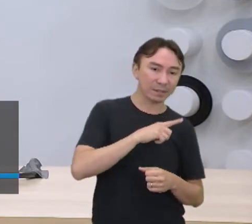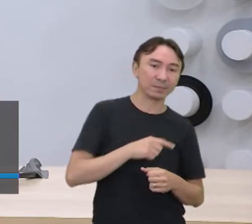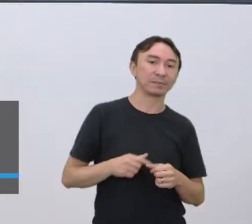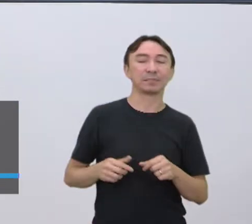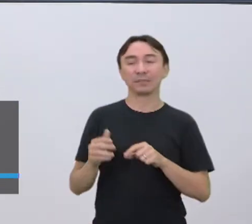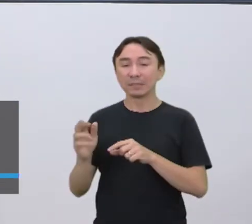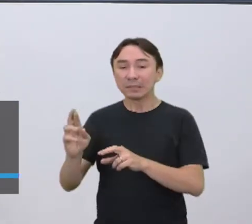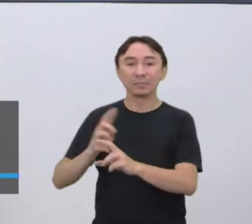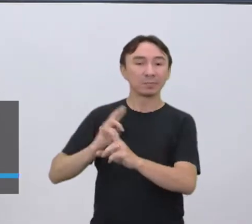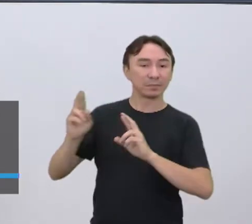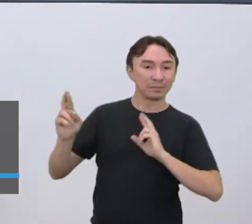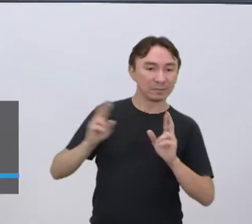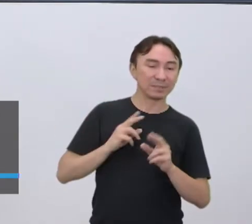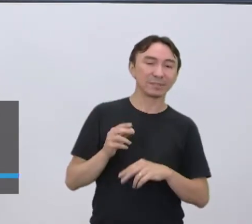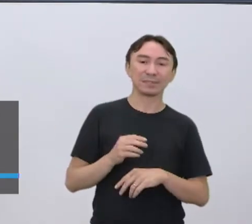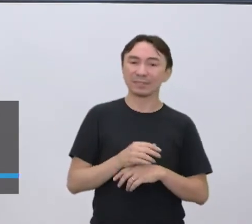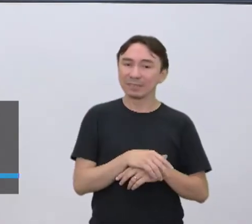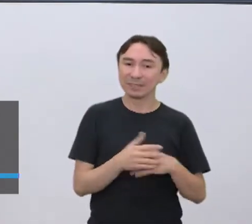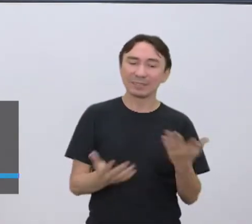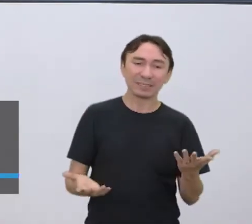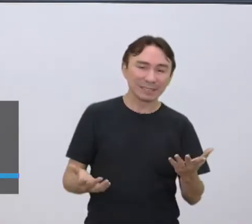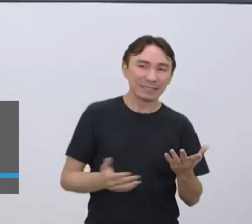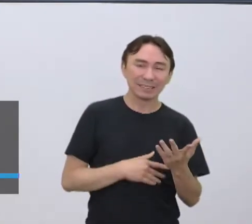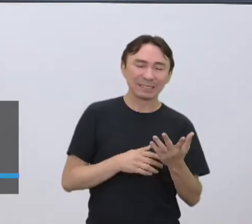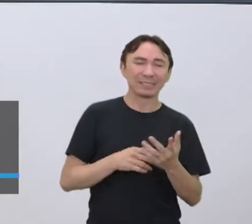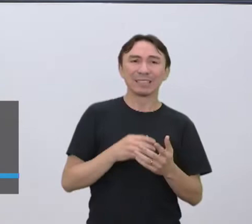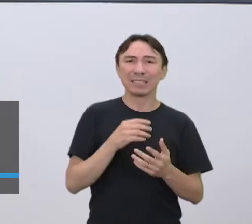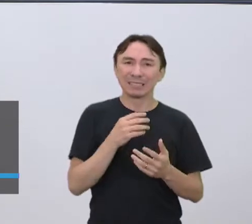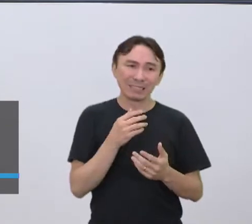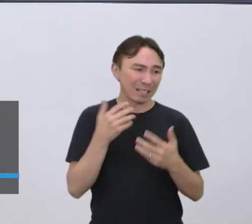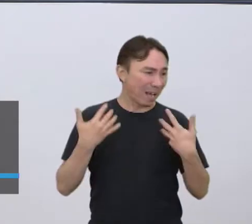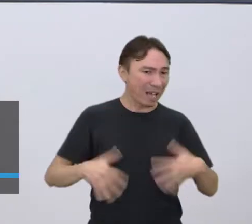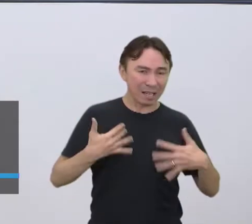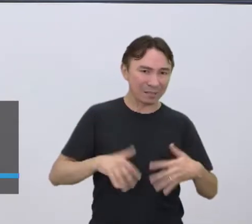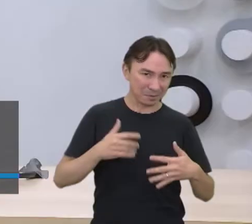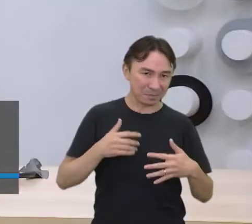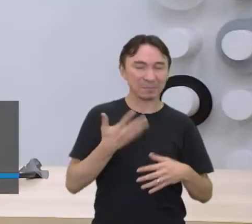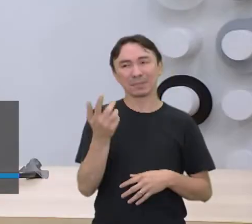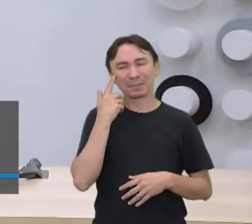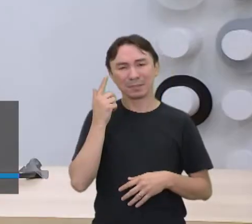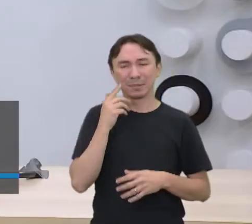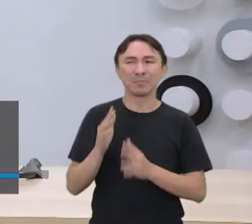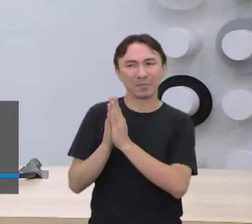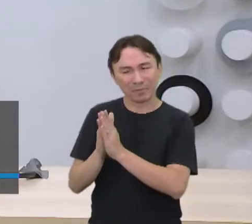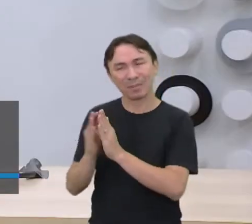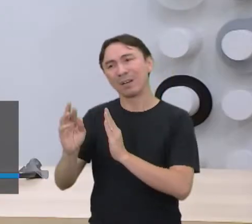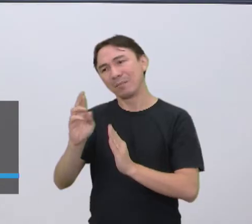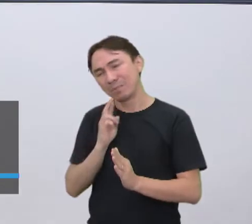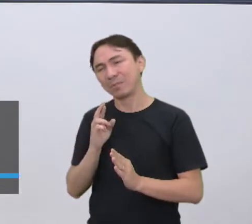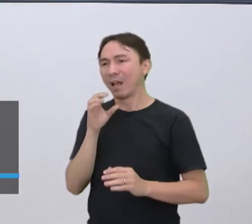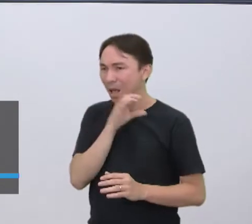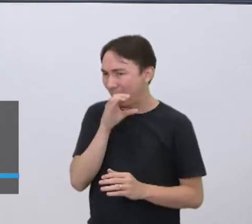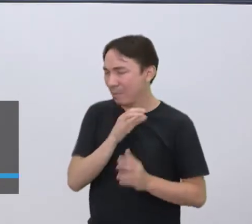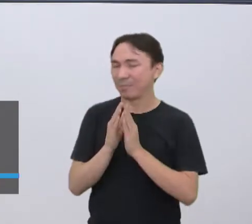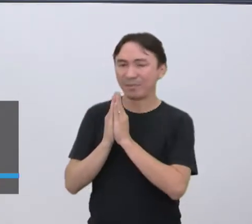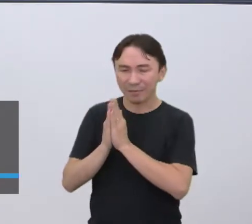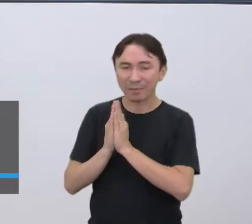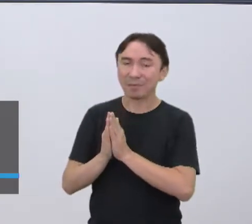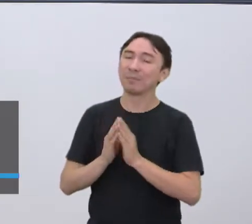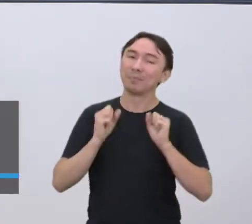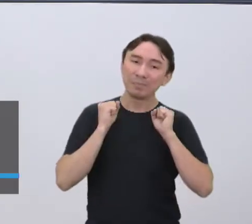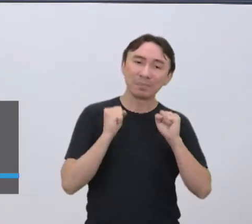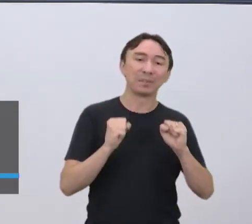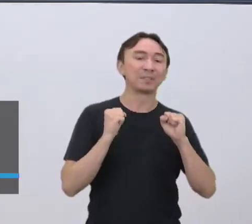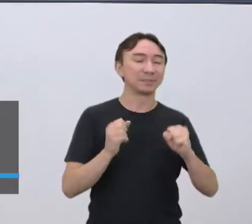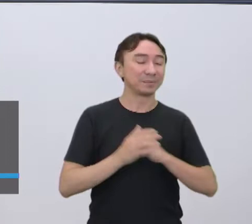Sim. Se você tiver com pressa, manda um bilhete. Por favor, responda o mais rápido que você puder. Tá? Dá uma pressionadinha básica. Tá, ok? Então, todas elas, né, todos esses